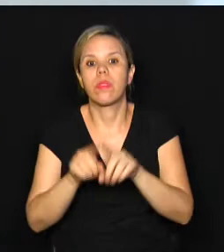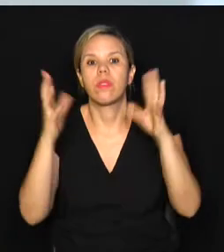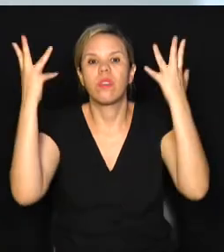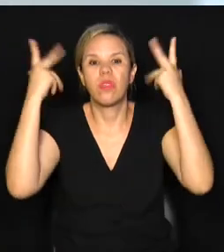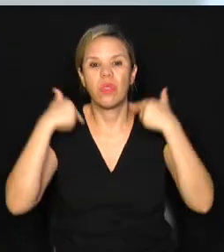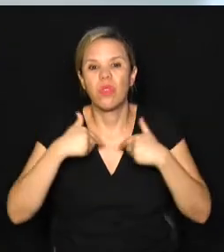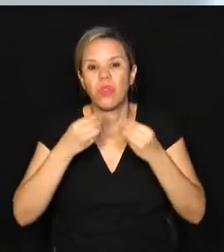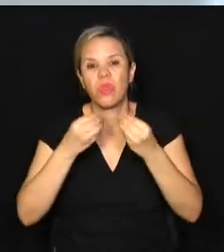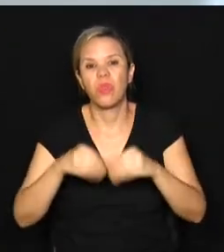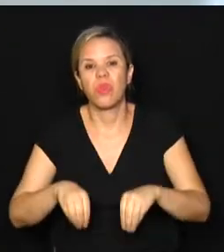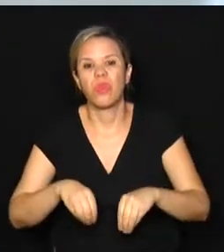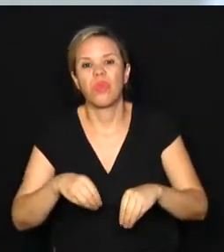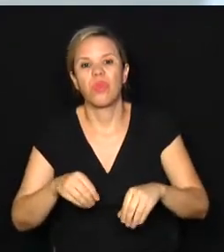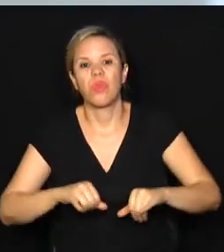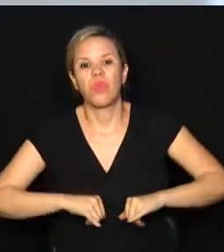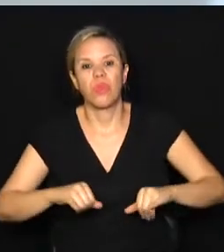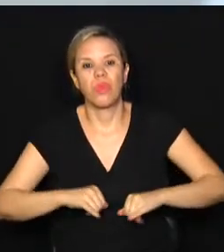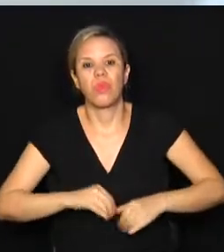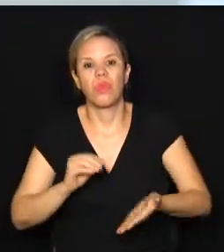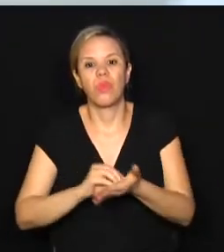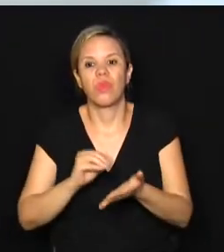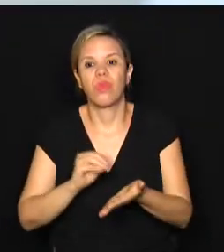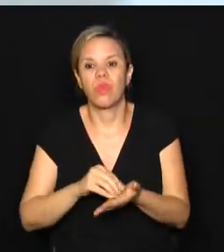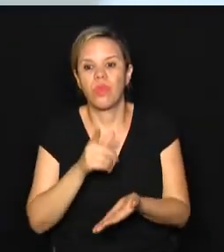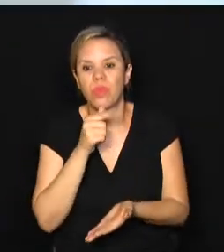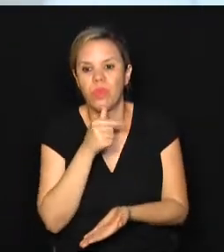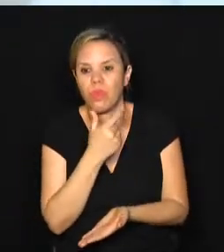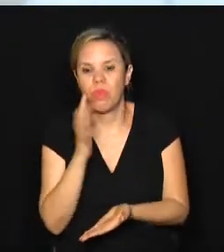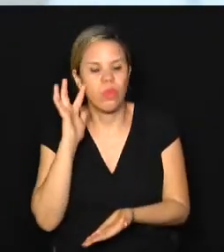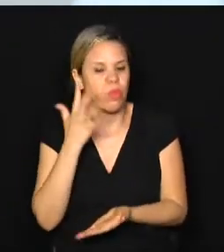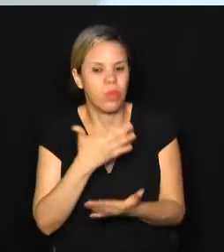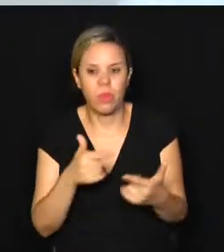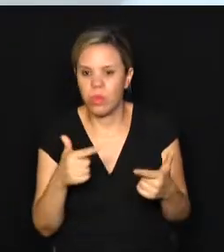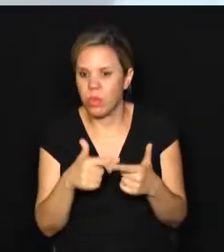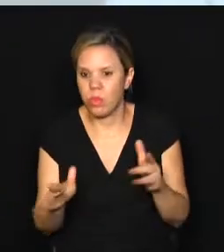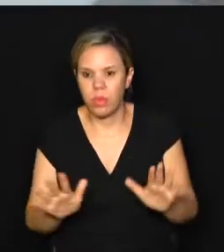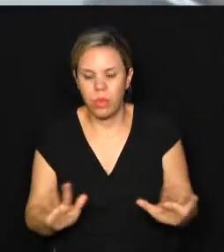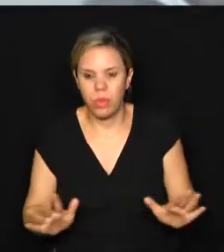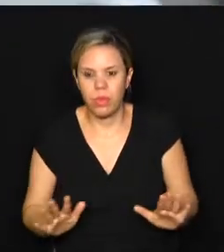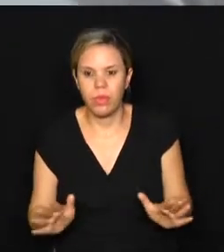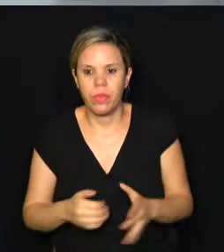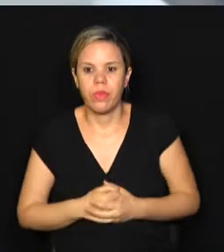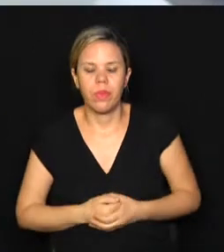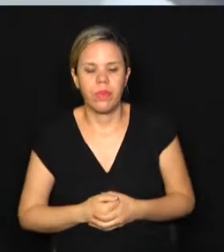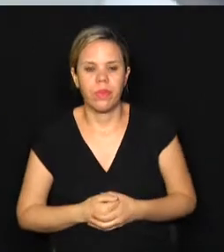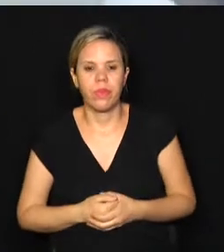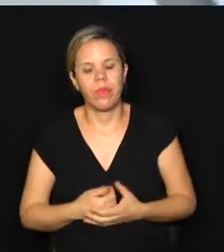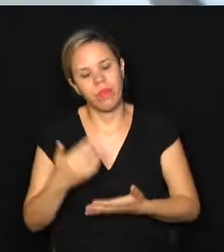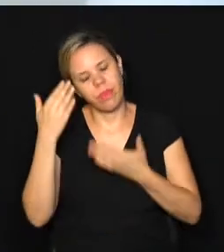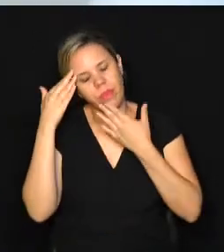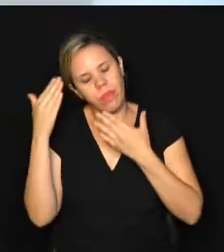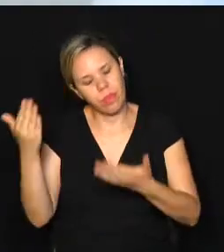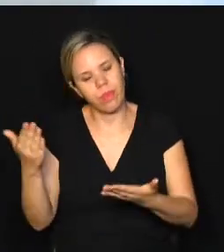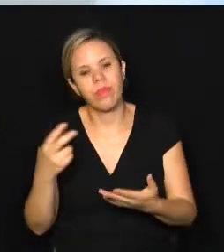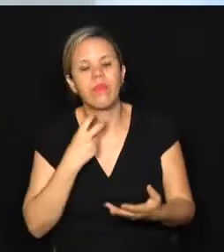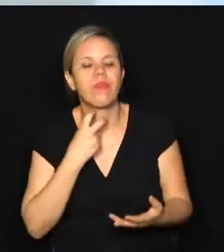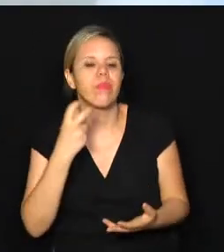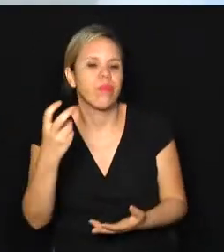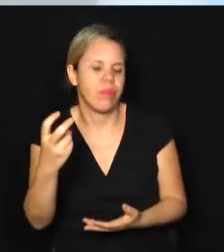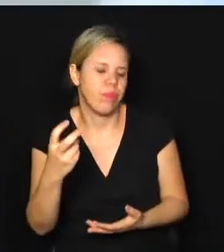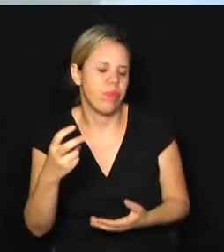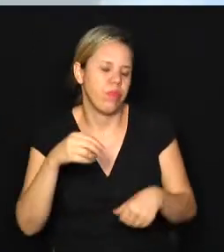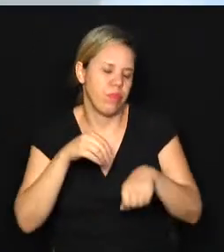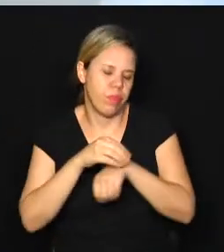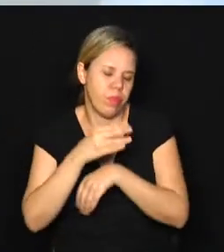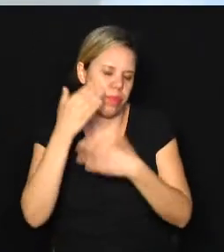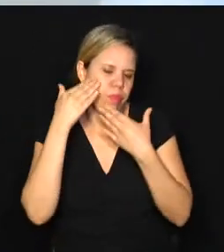afetados, qual é a falta de água que não vai resolver essa situação de fazer isso. Então, obrigado pela voz que nos foi dada,